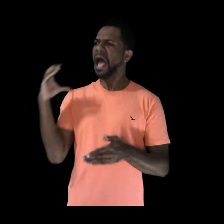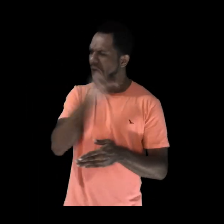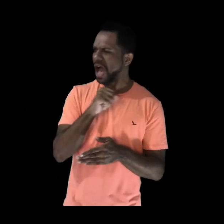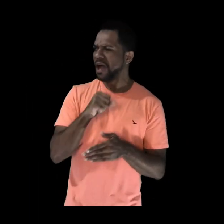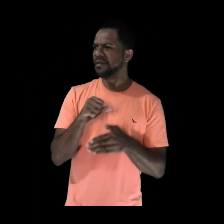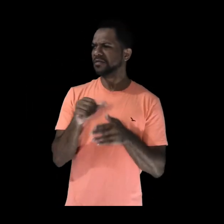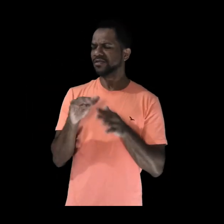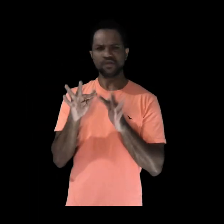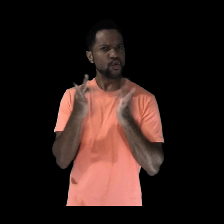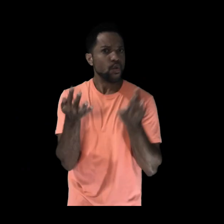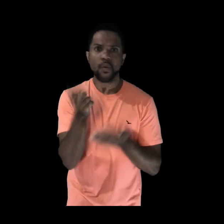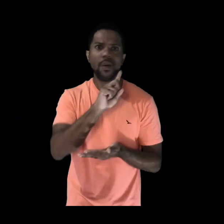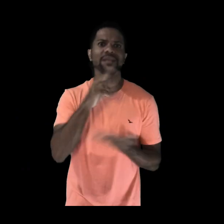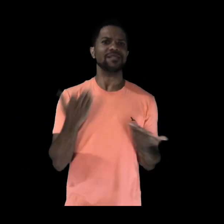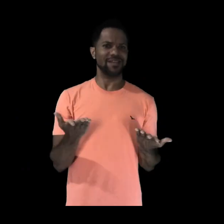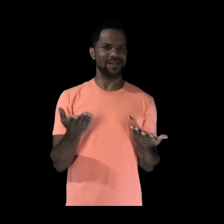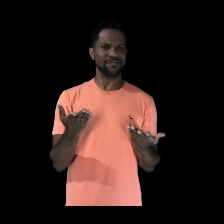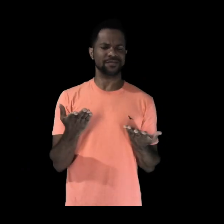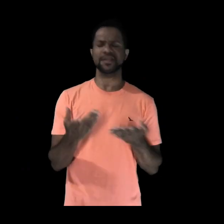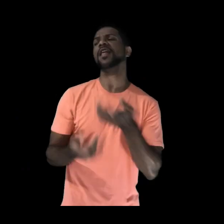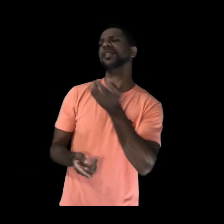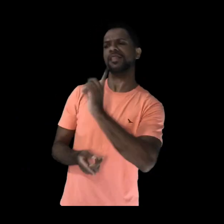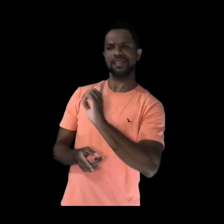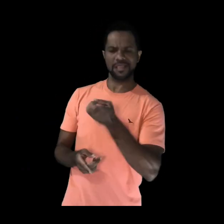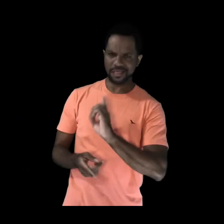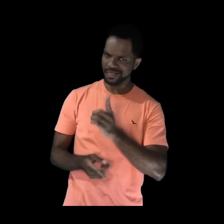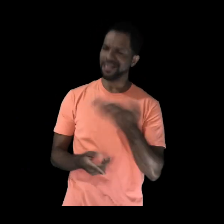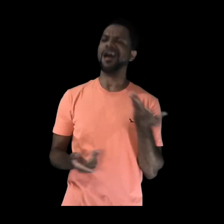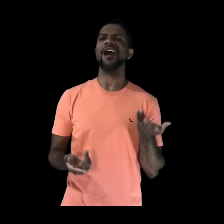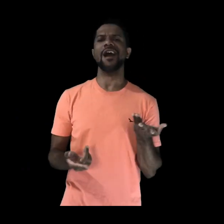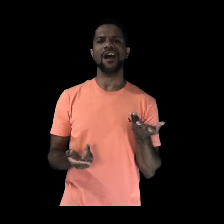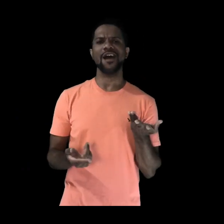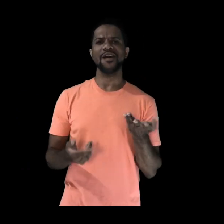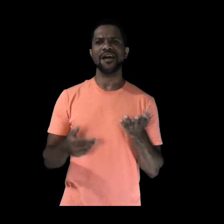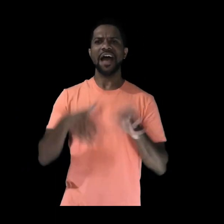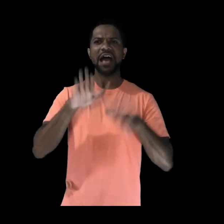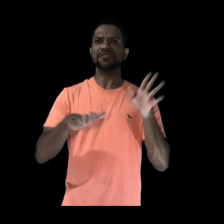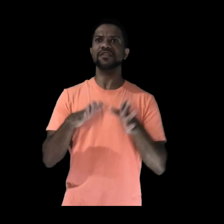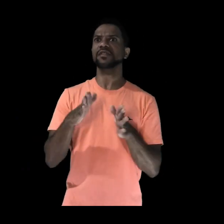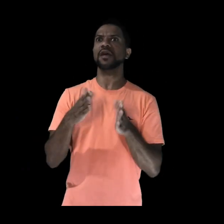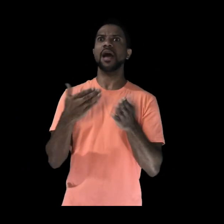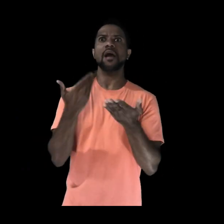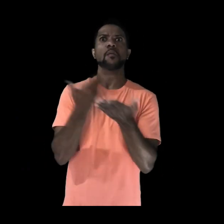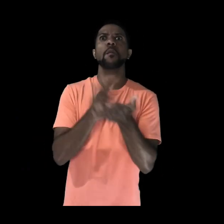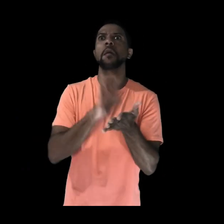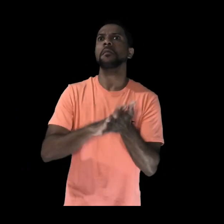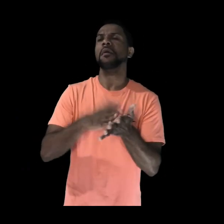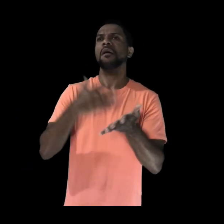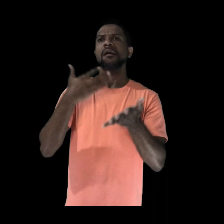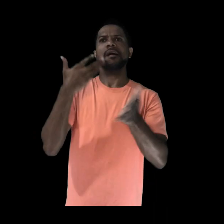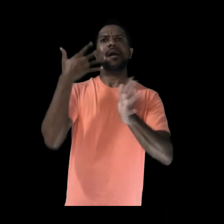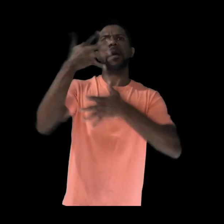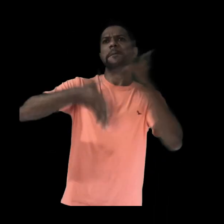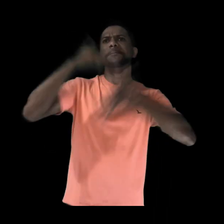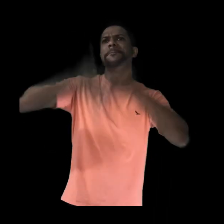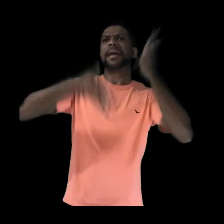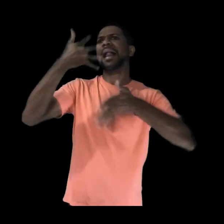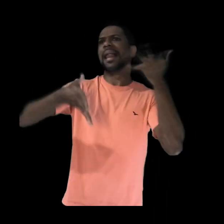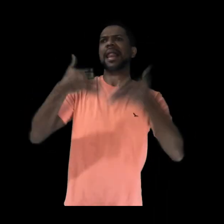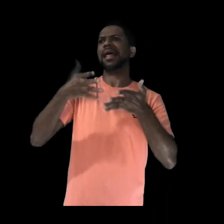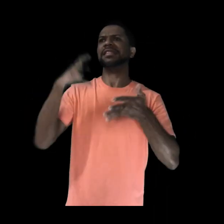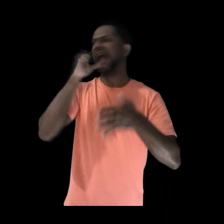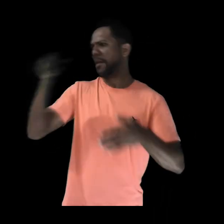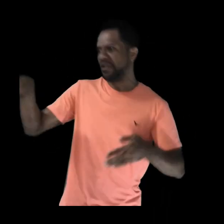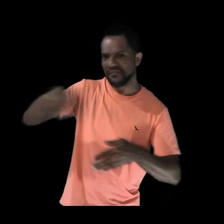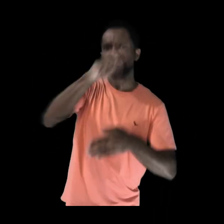tá falando, vai lá fazer aquilo. E não é assim, né? Não é assim, gente. Não é assim que funciona. No caso de uma palestra, no caso de um evento de grande duração,